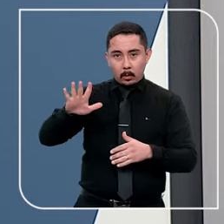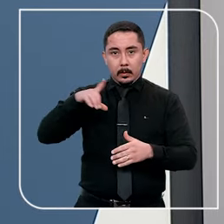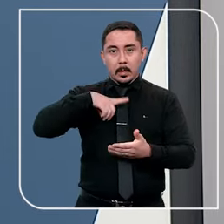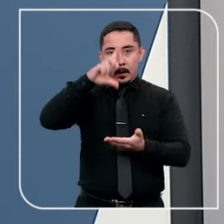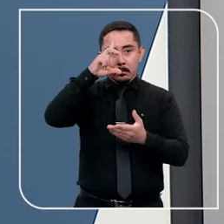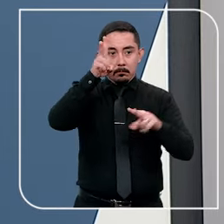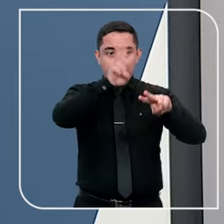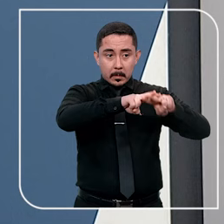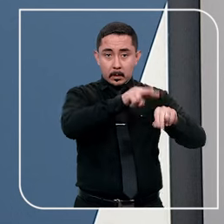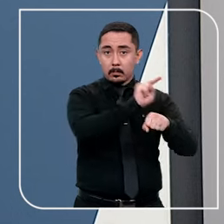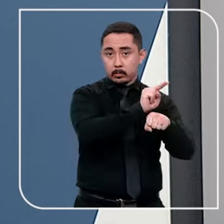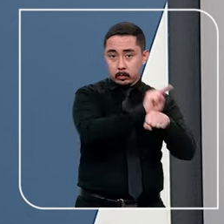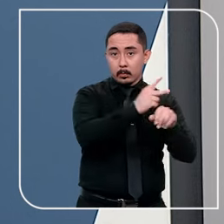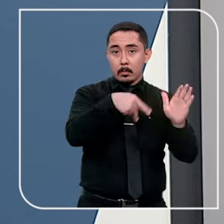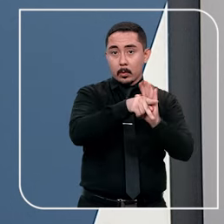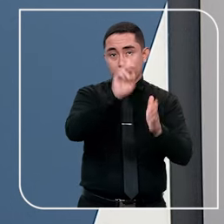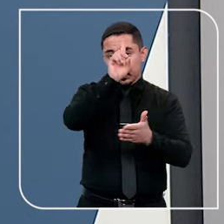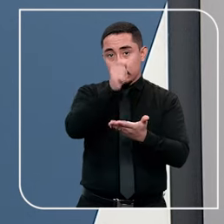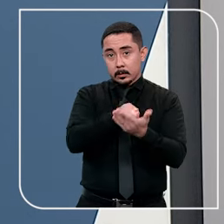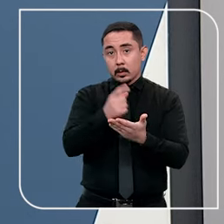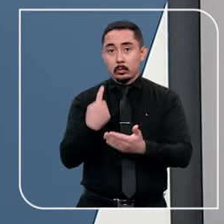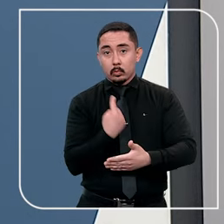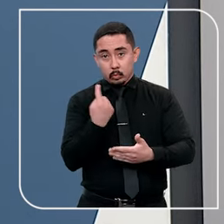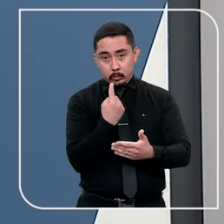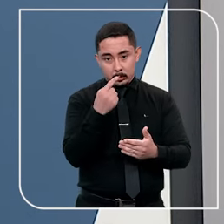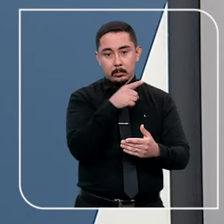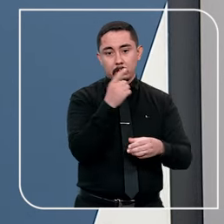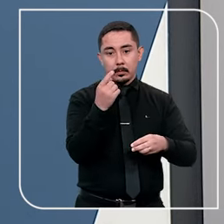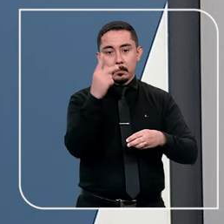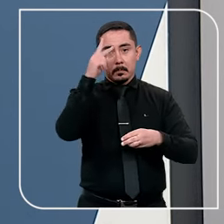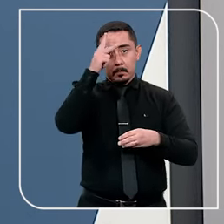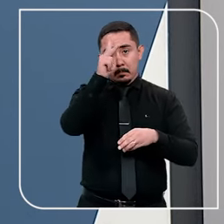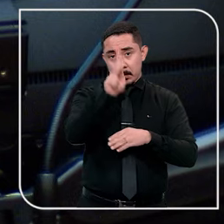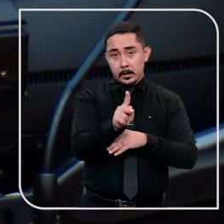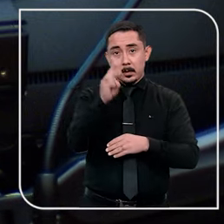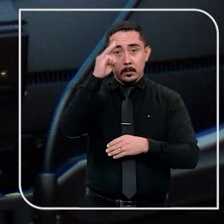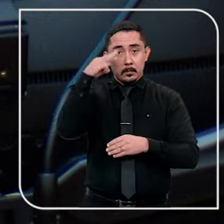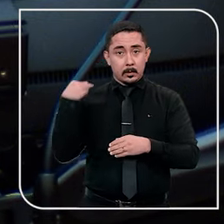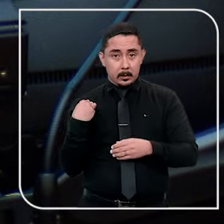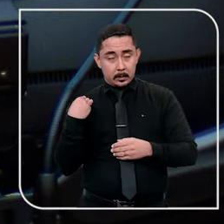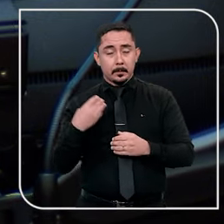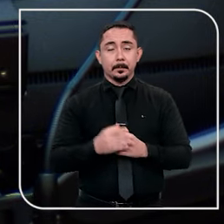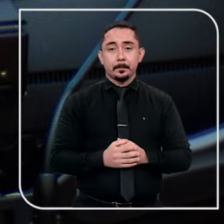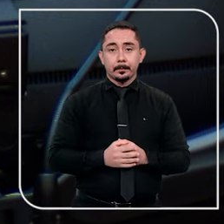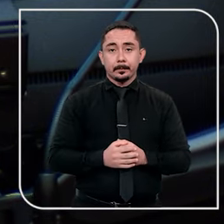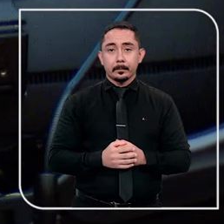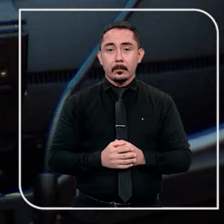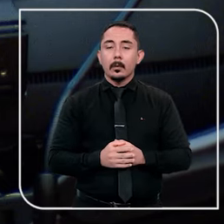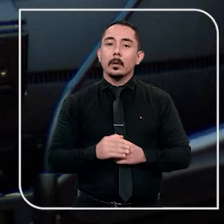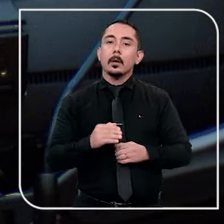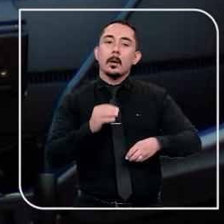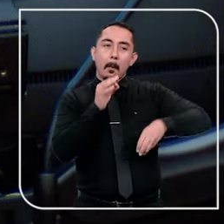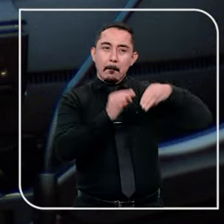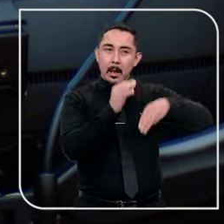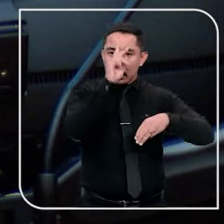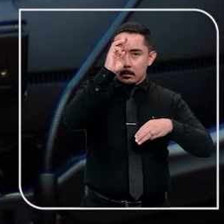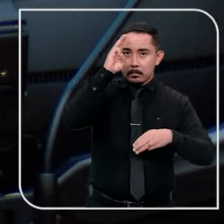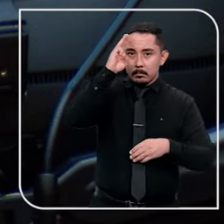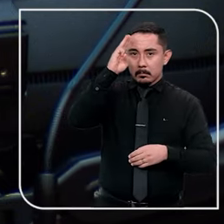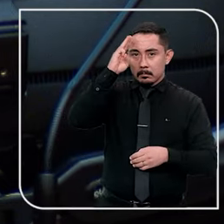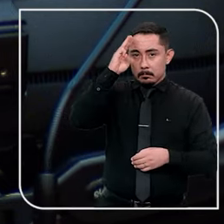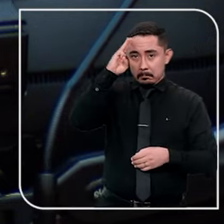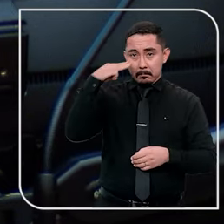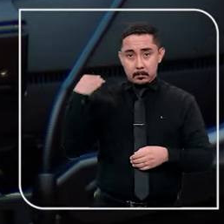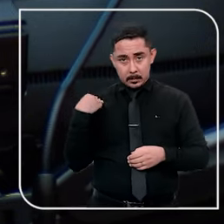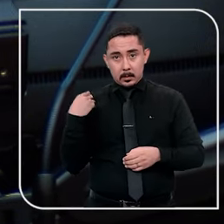mantida em decisão monocrática da presidência do Superior Tribunal de Justiça a presidente do STJ Ministra Maria Teresa de